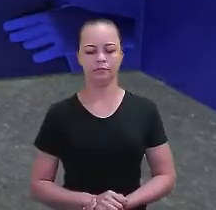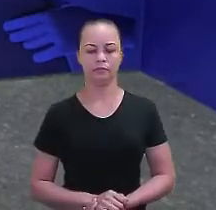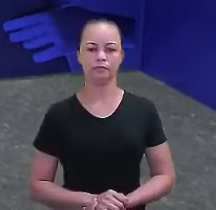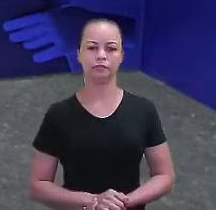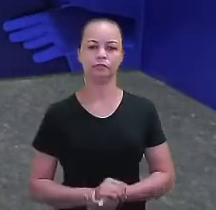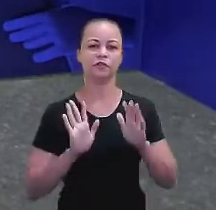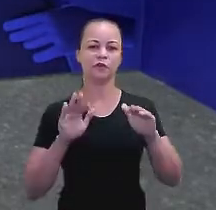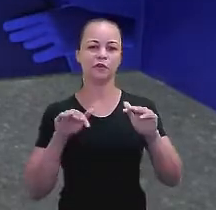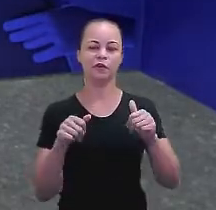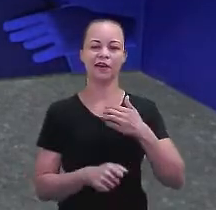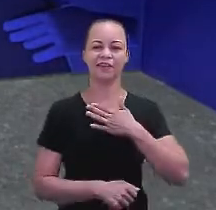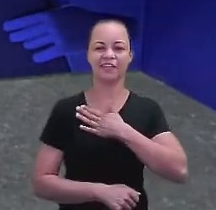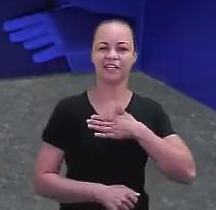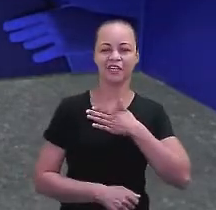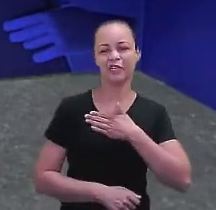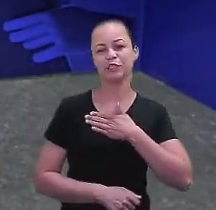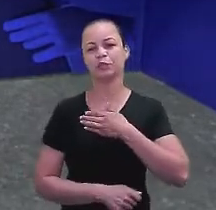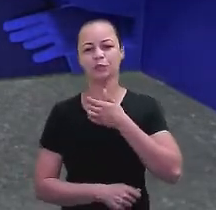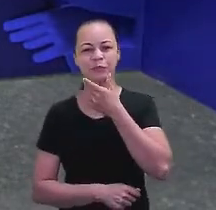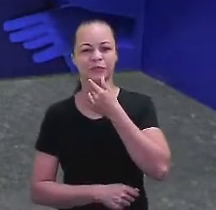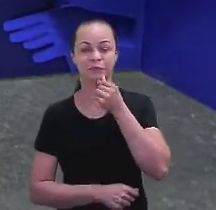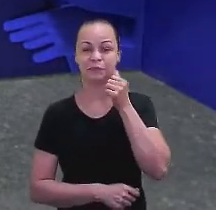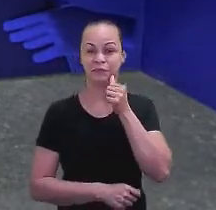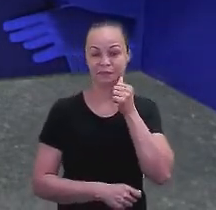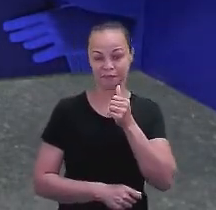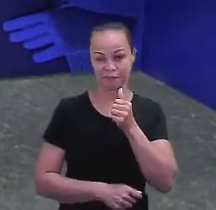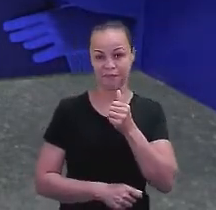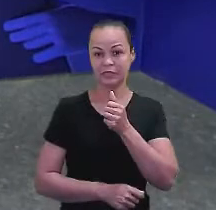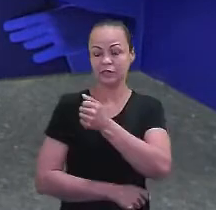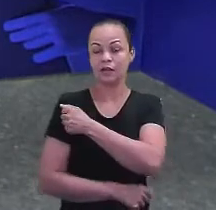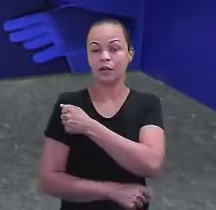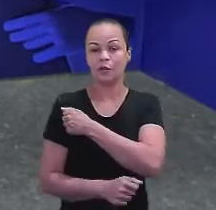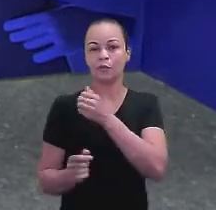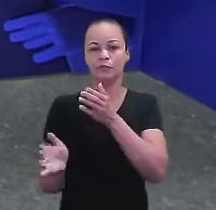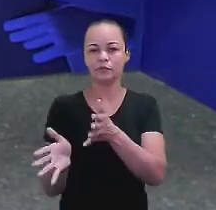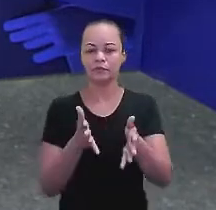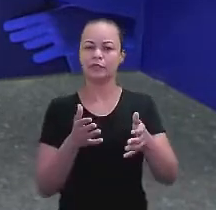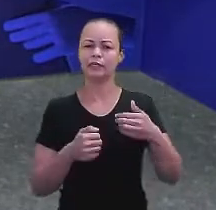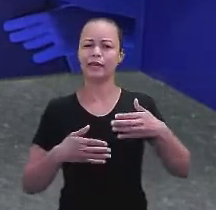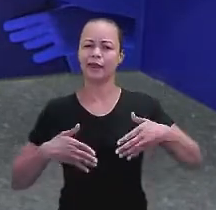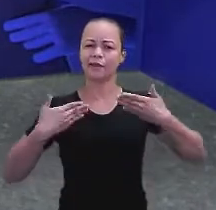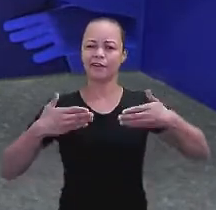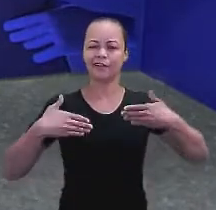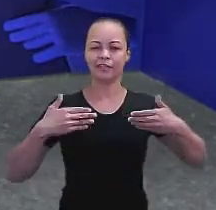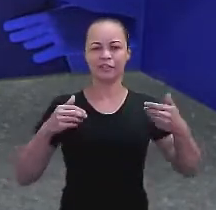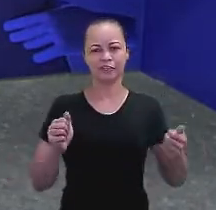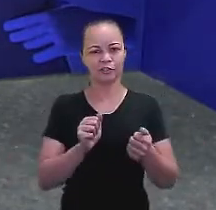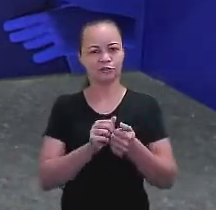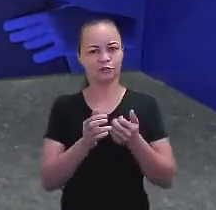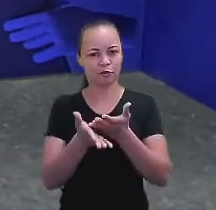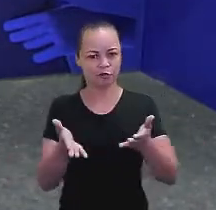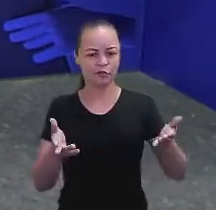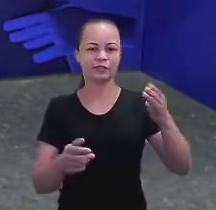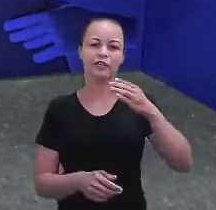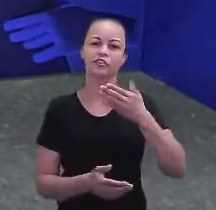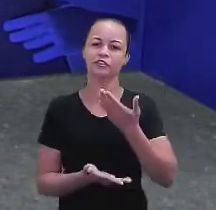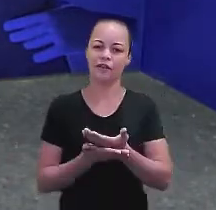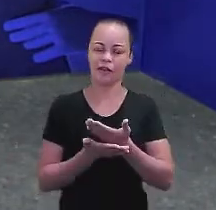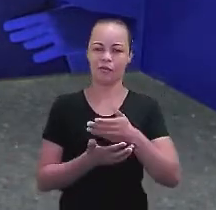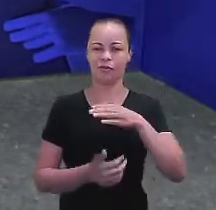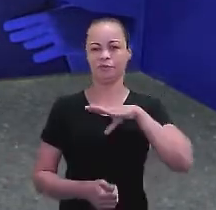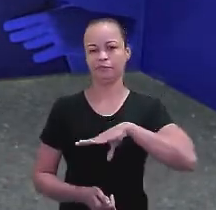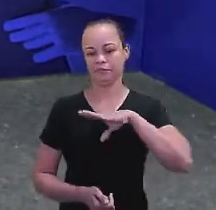Olá, queridos alunos e queridas alunas. Que alegria receber vocês em mais uma aula de língua portuguesa. E aí,